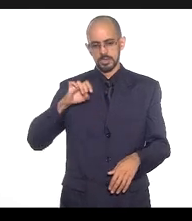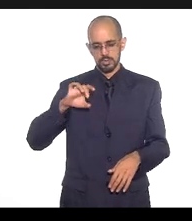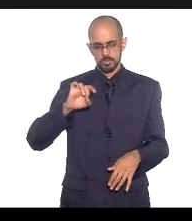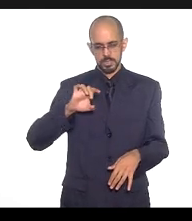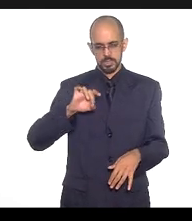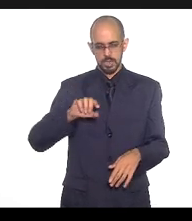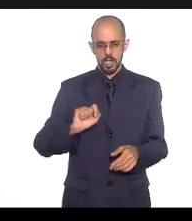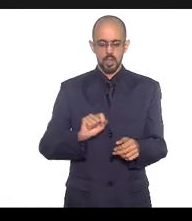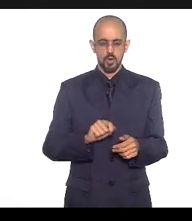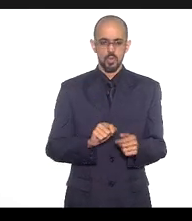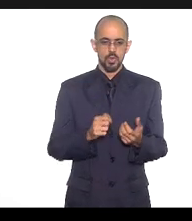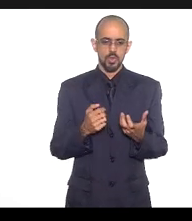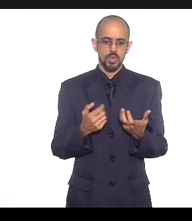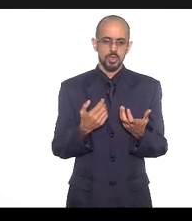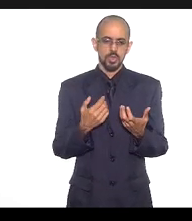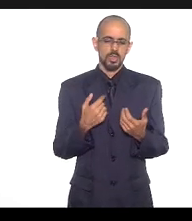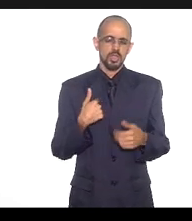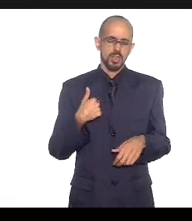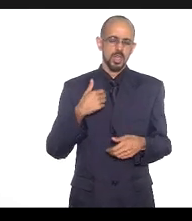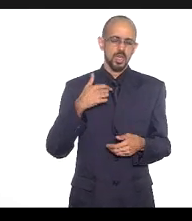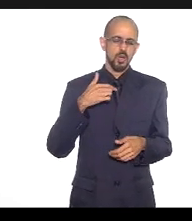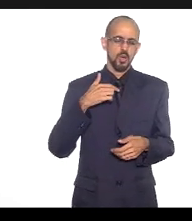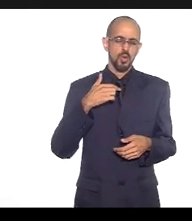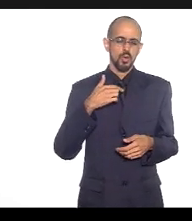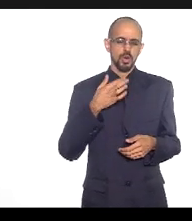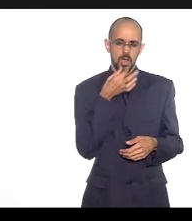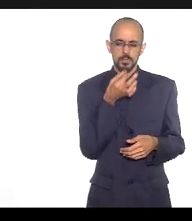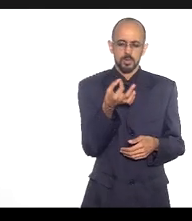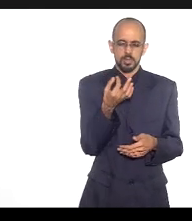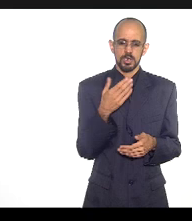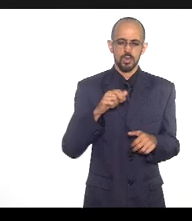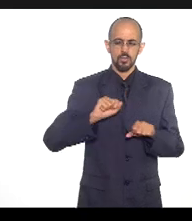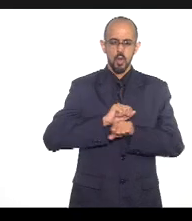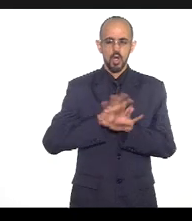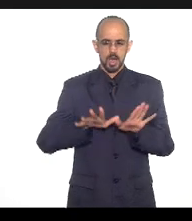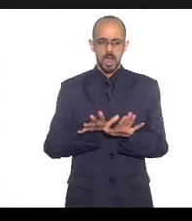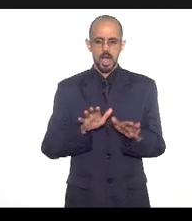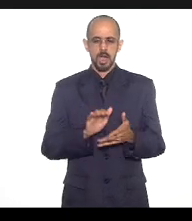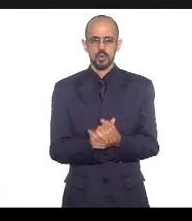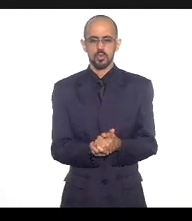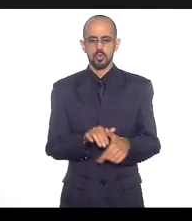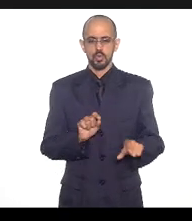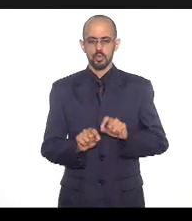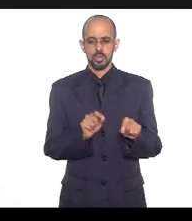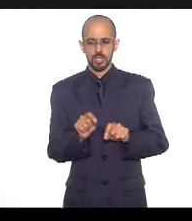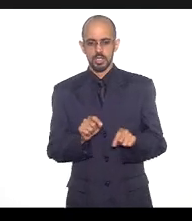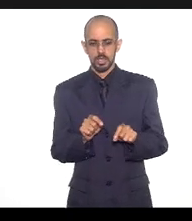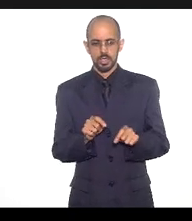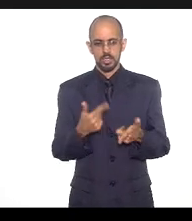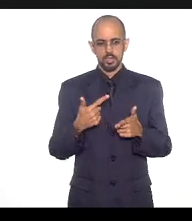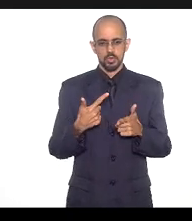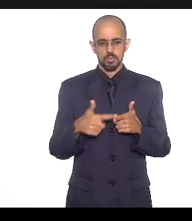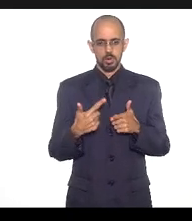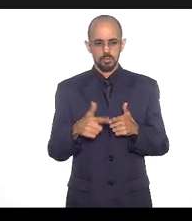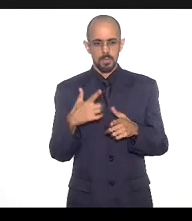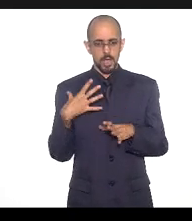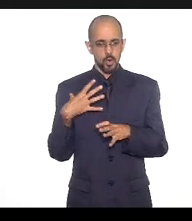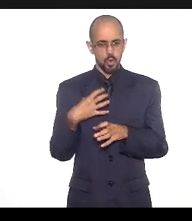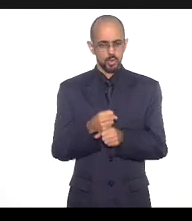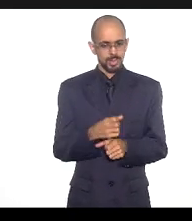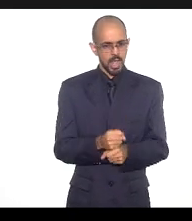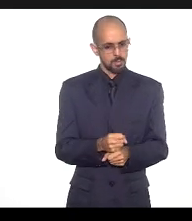especial. E eu creio que uma questão que já ficou bastante clara é que essa questão contábil, ela não